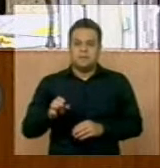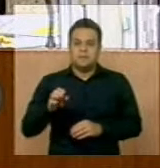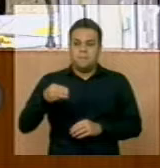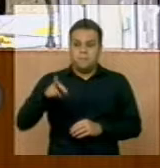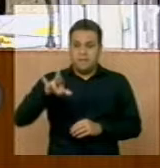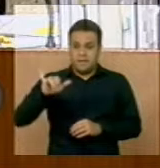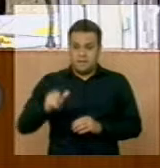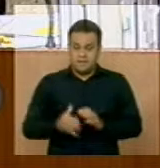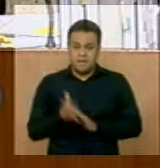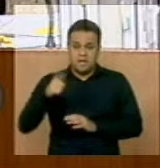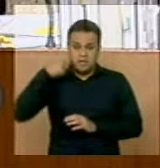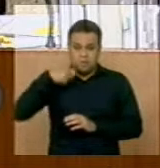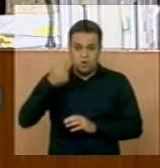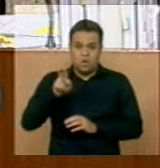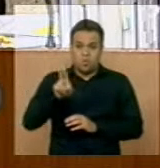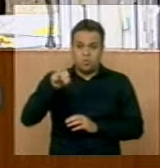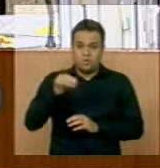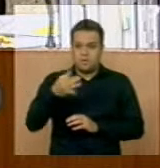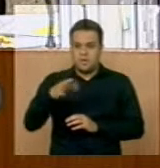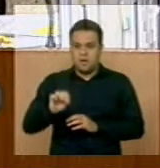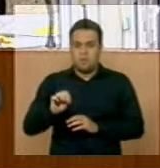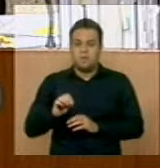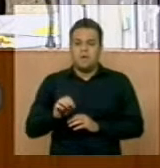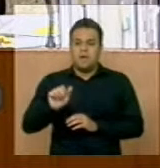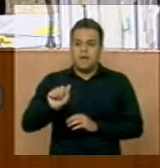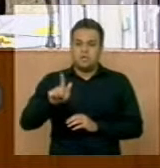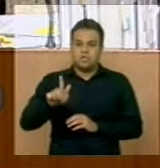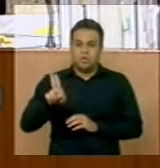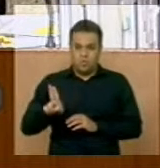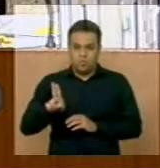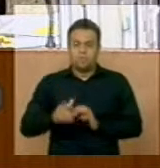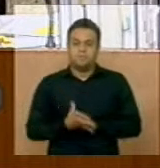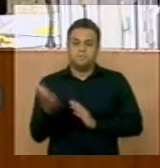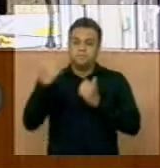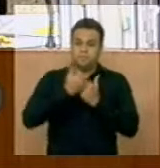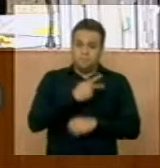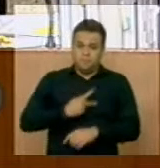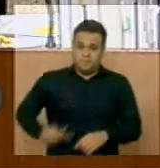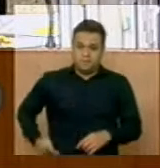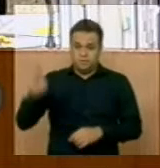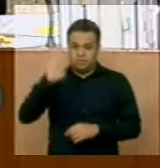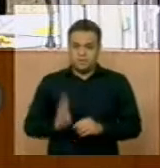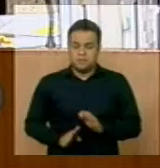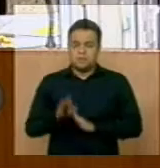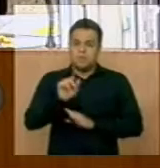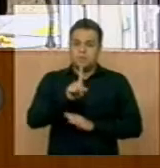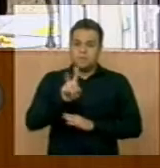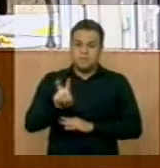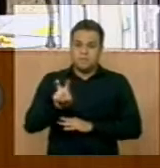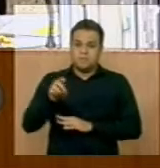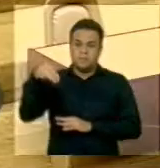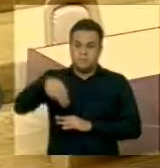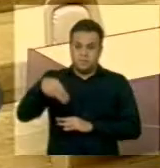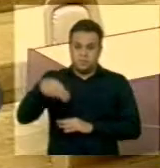se manifestar pelo presidente da República e pelo Congresso Nacional. Vossa Excelência tem até 15 minutos para se pronunciar. E está